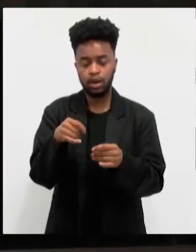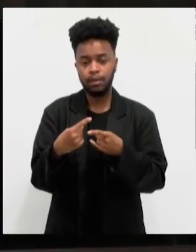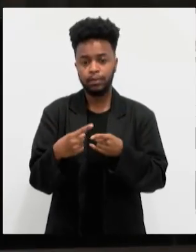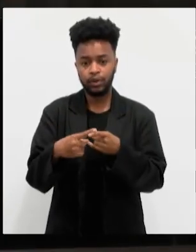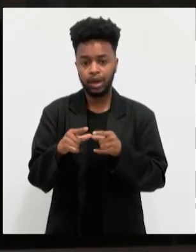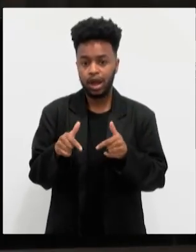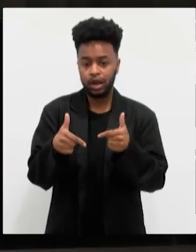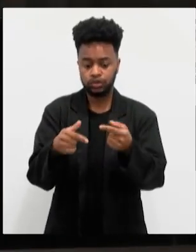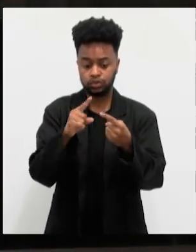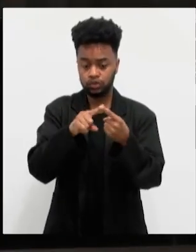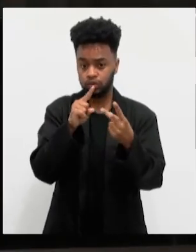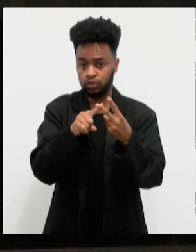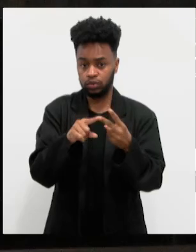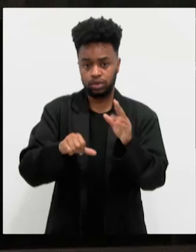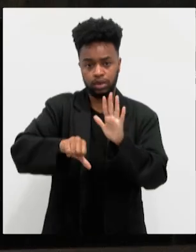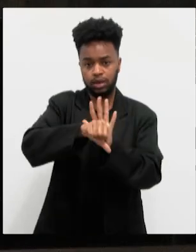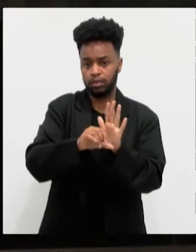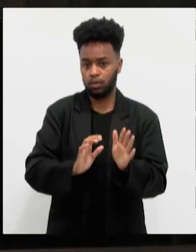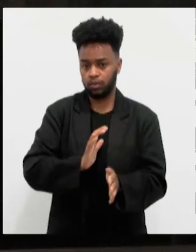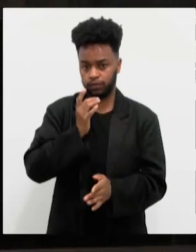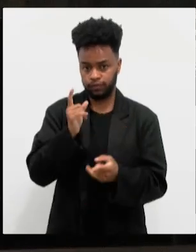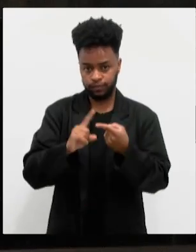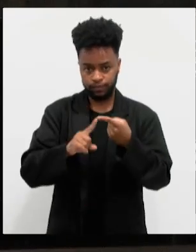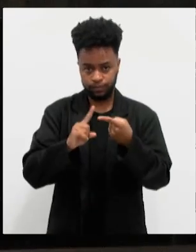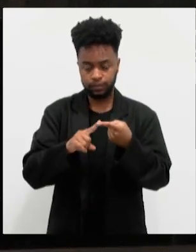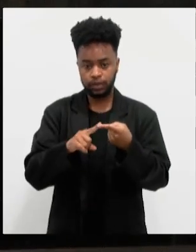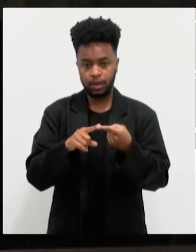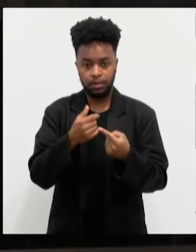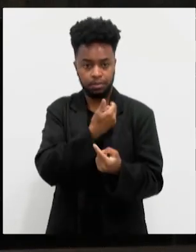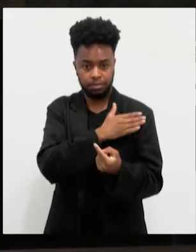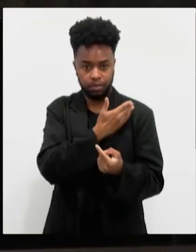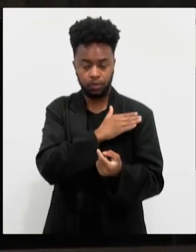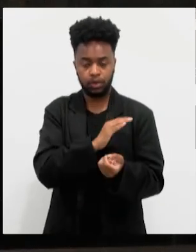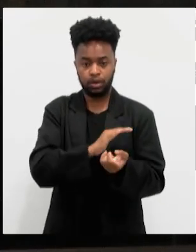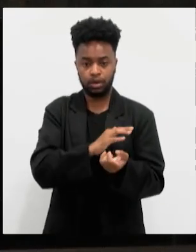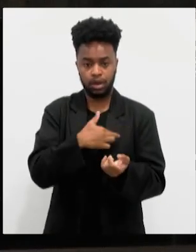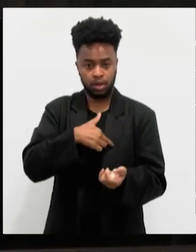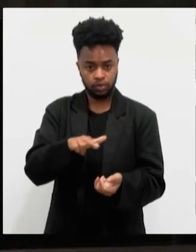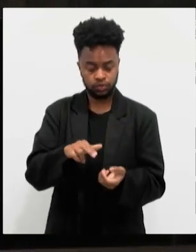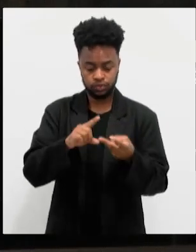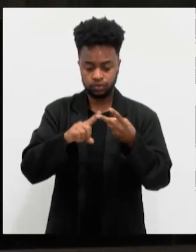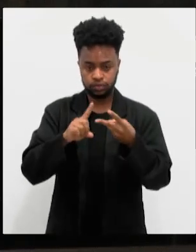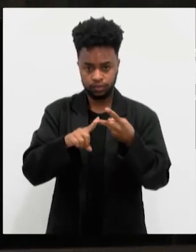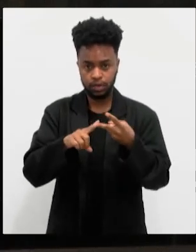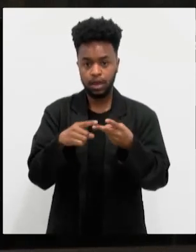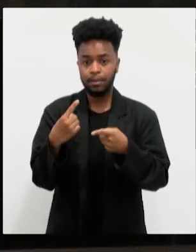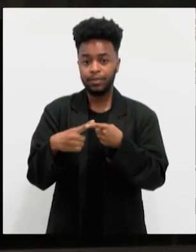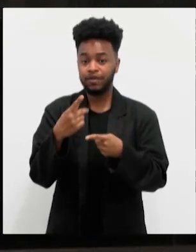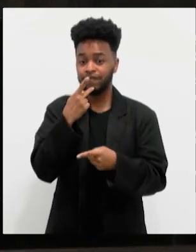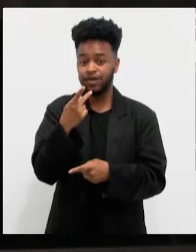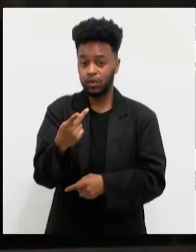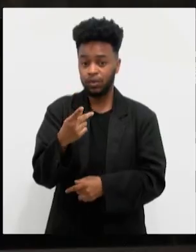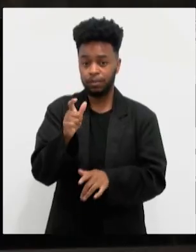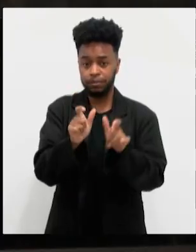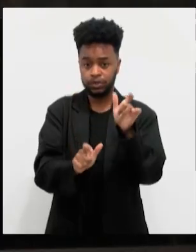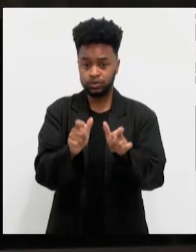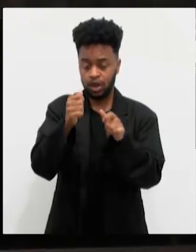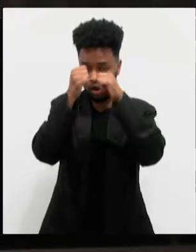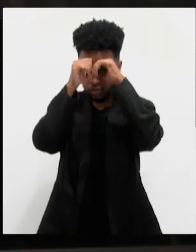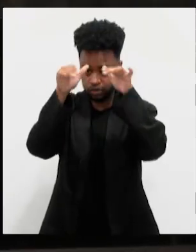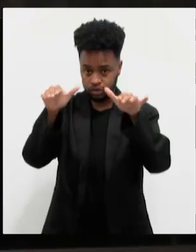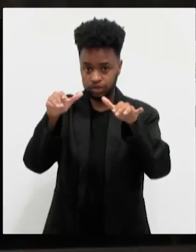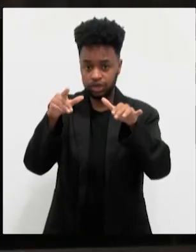cometido 2 crimes bárbaros. O primeiro de intolerância religiosa e o segundo por dizer que autistas